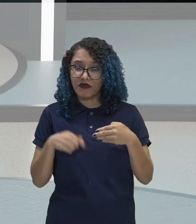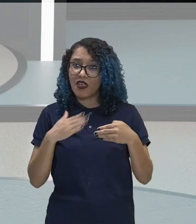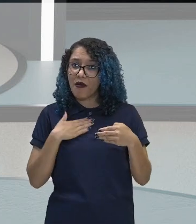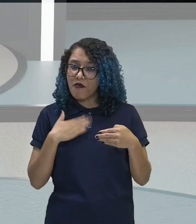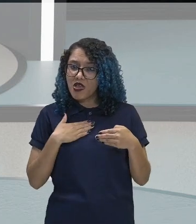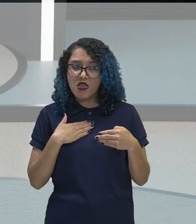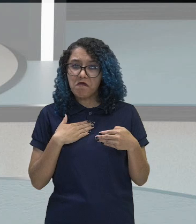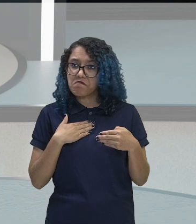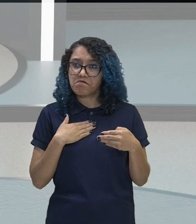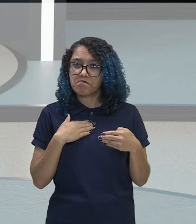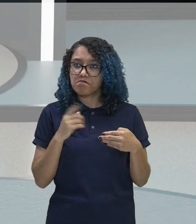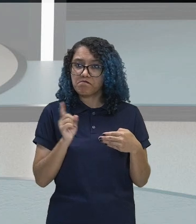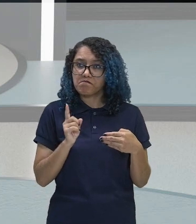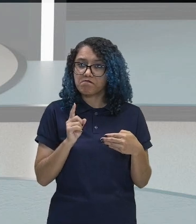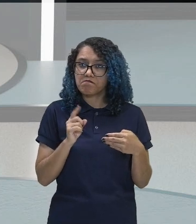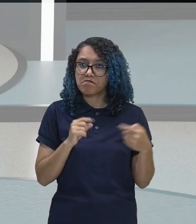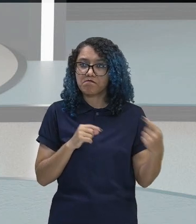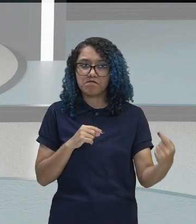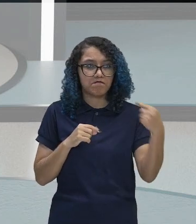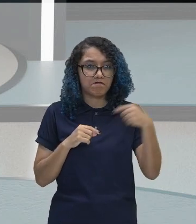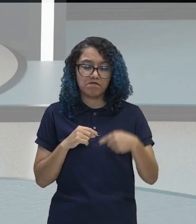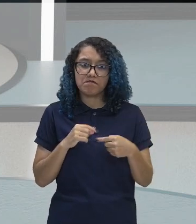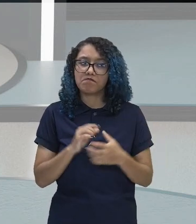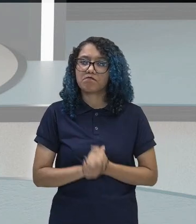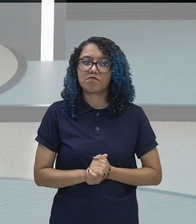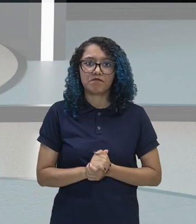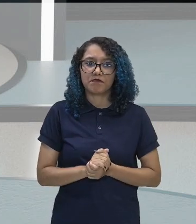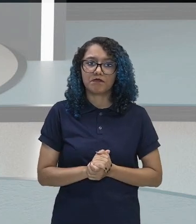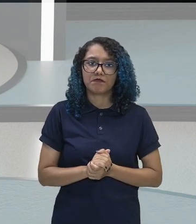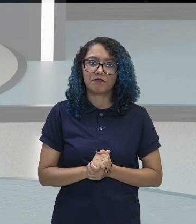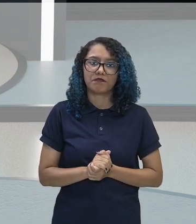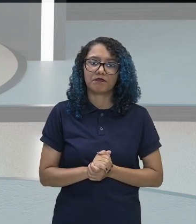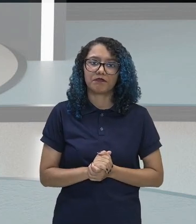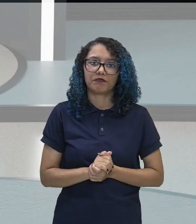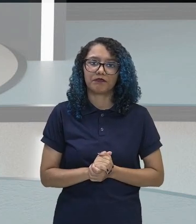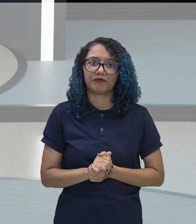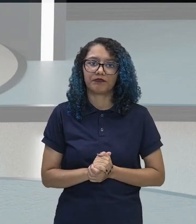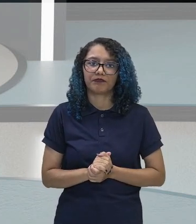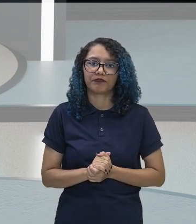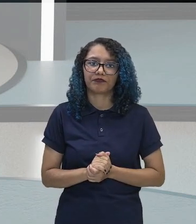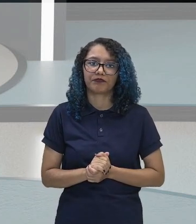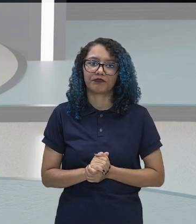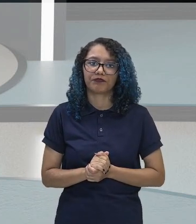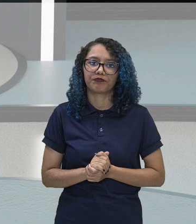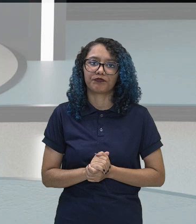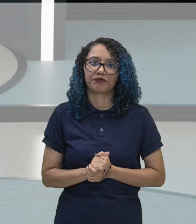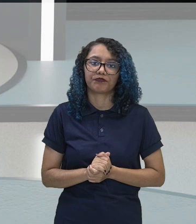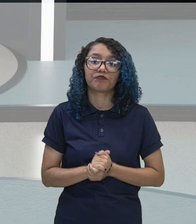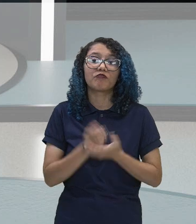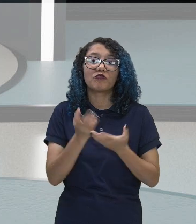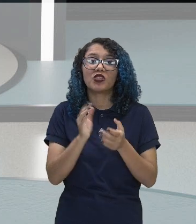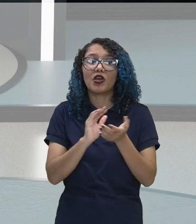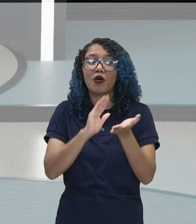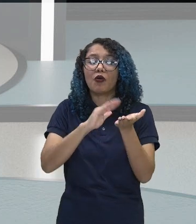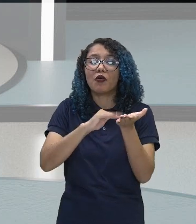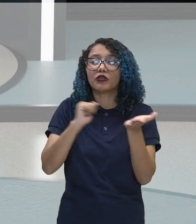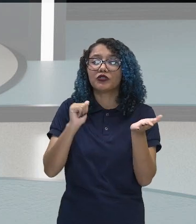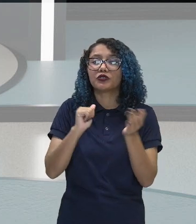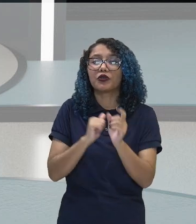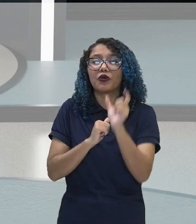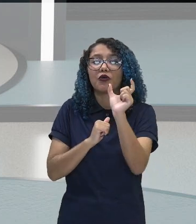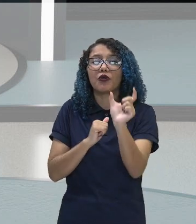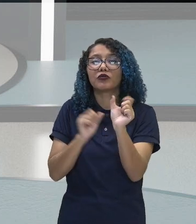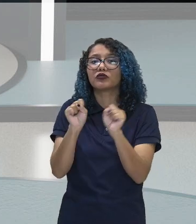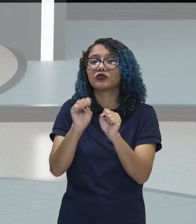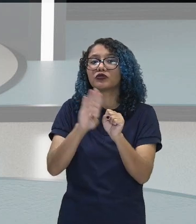Fui à casa do meu amigo, mas ele não veio à minha casa. Então, foi omitido aí o substantivo